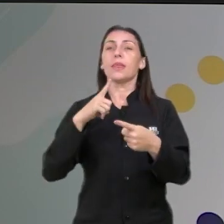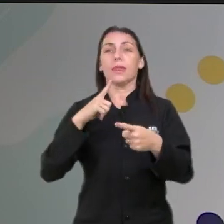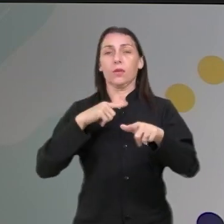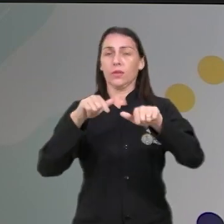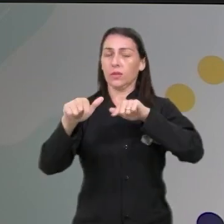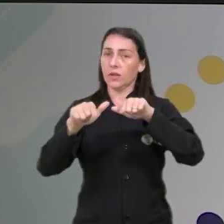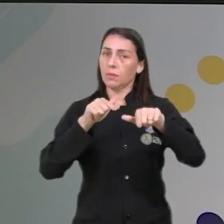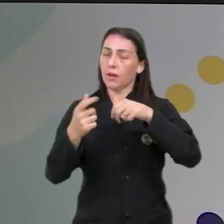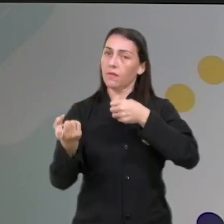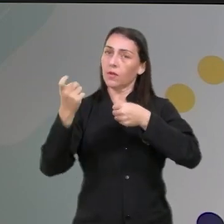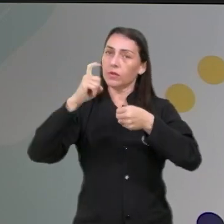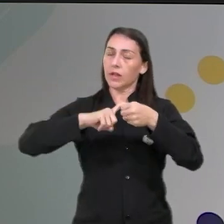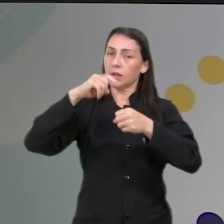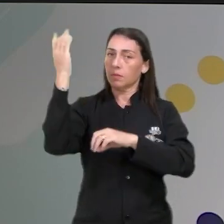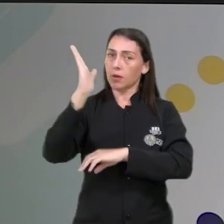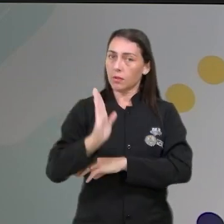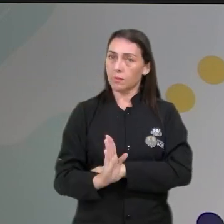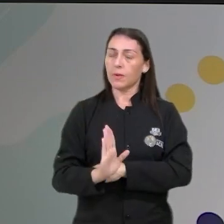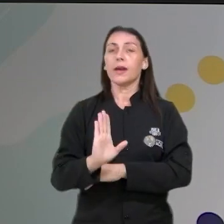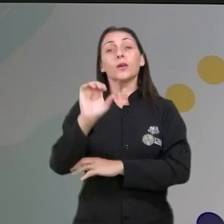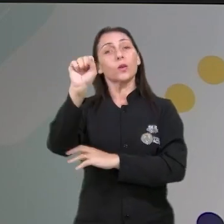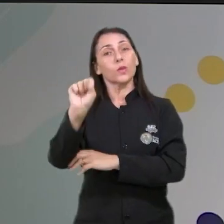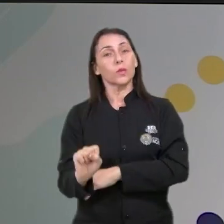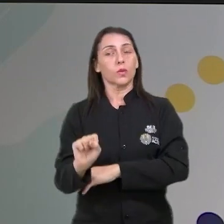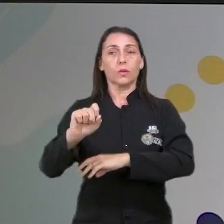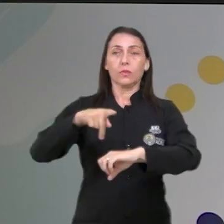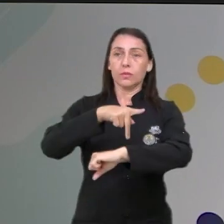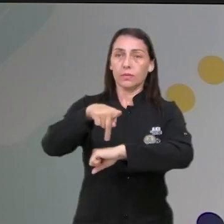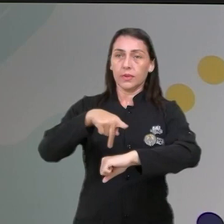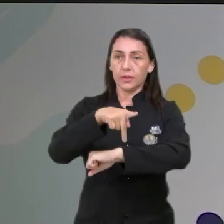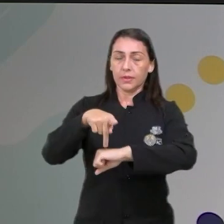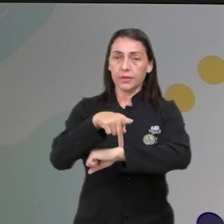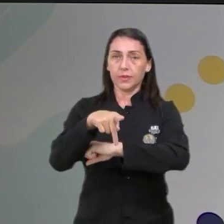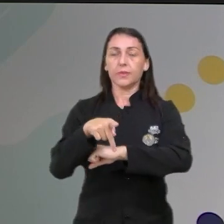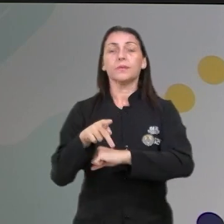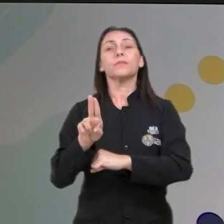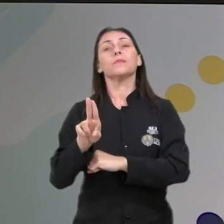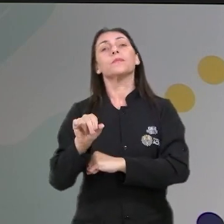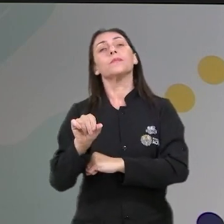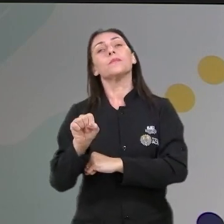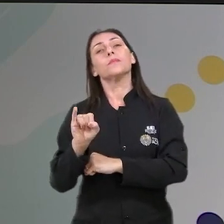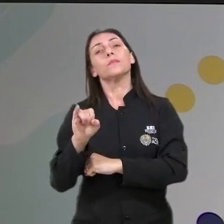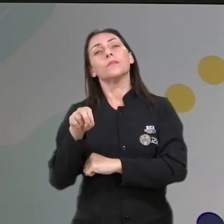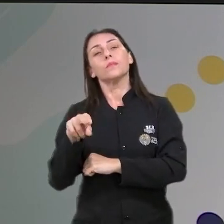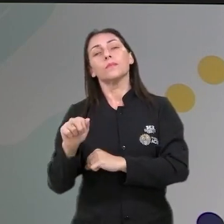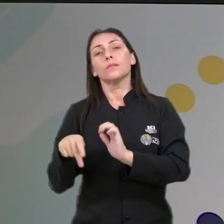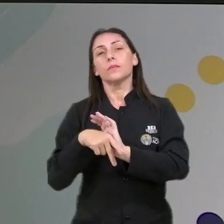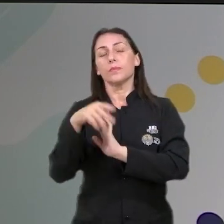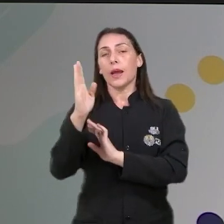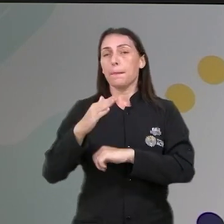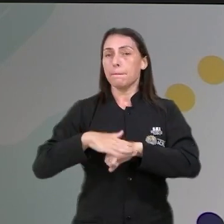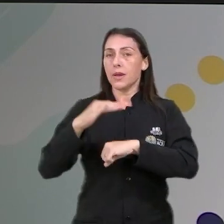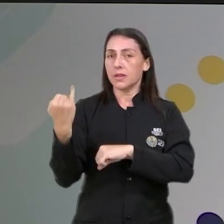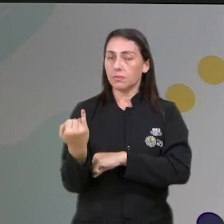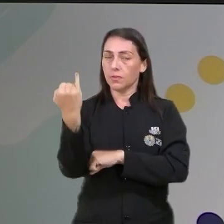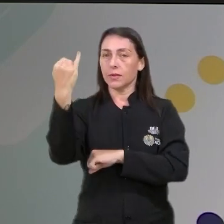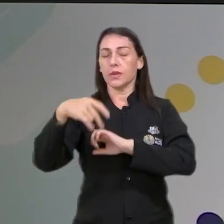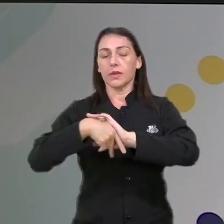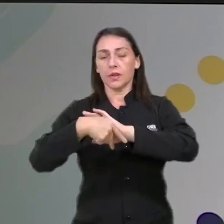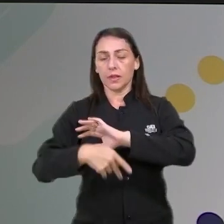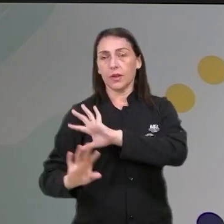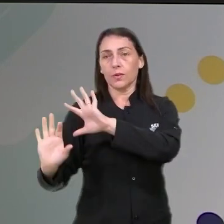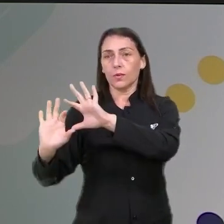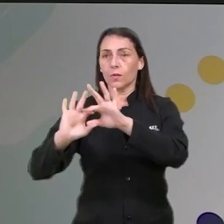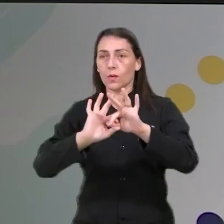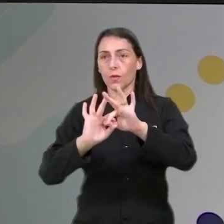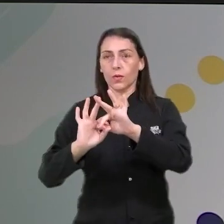atividade bem voltada para o Brasil, está ali no sul do país. É uma usina hidrelétrica do Brasil, a mais importante aqui, num contexto